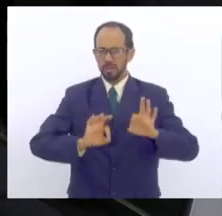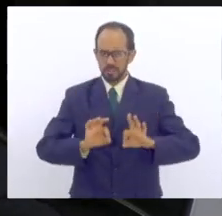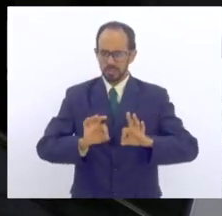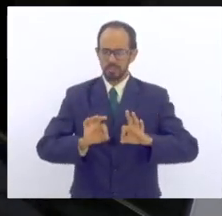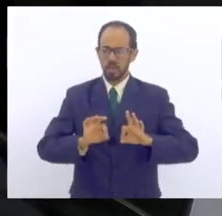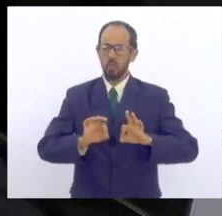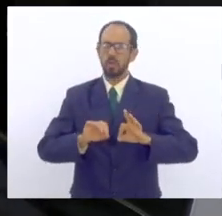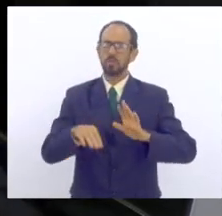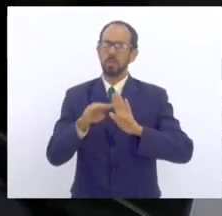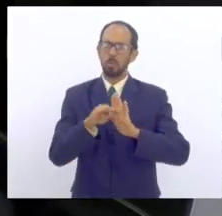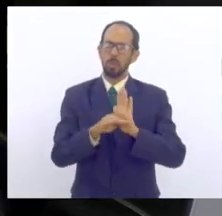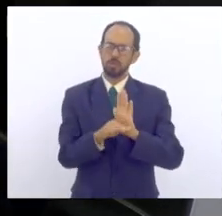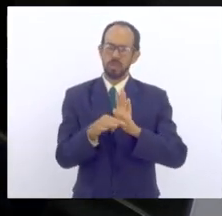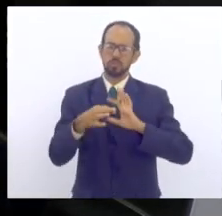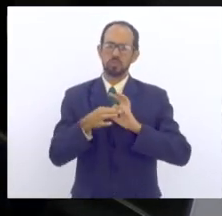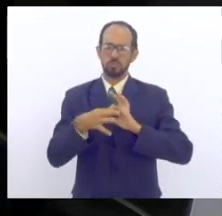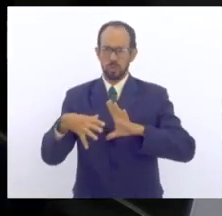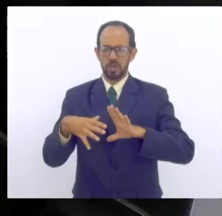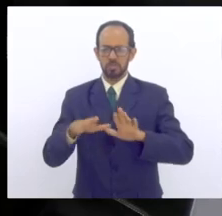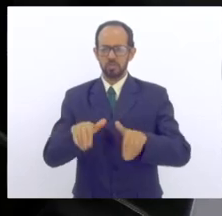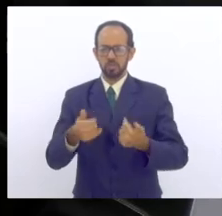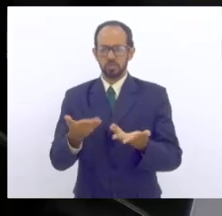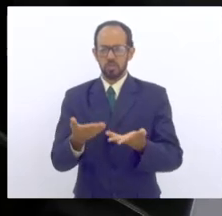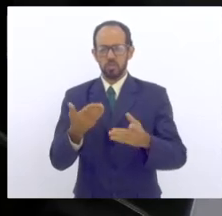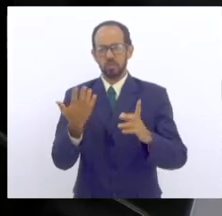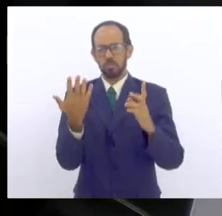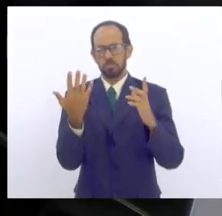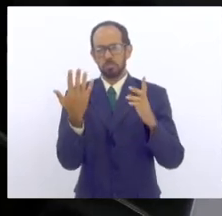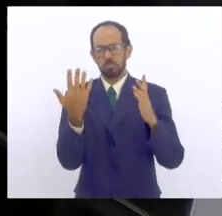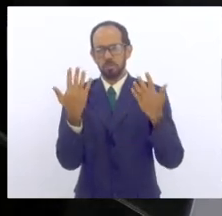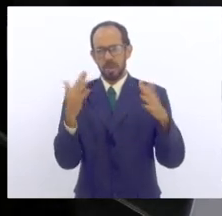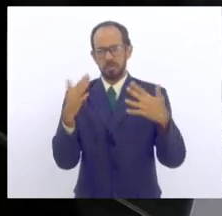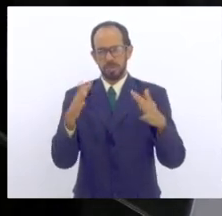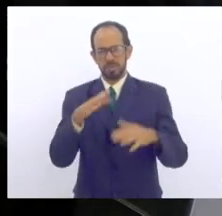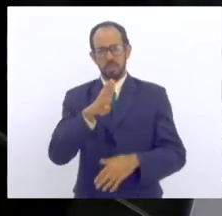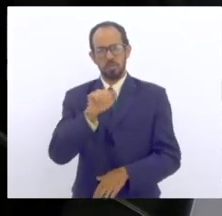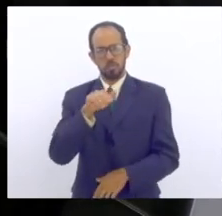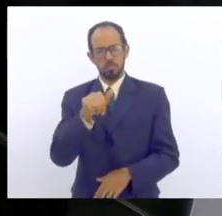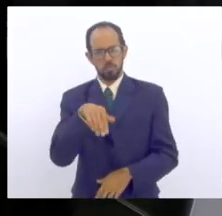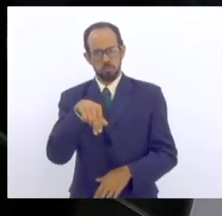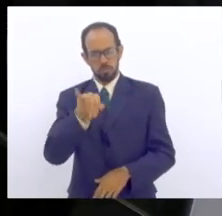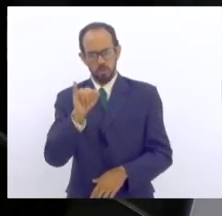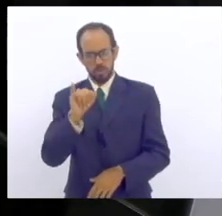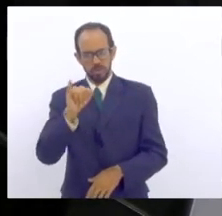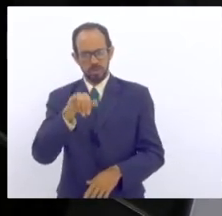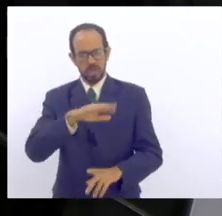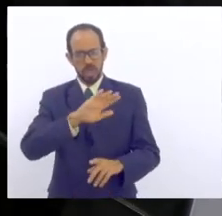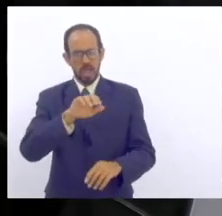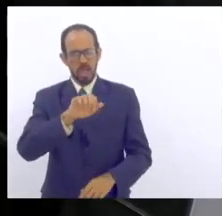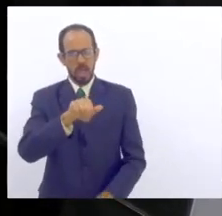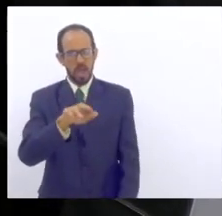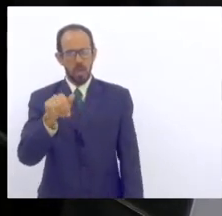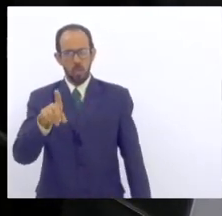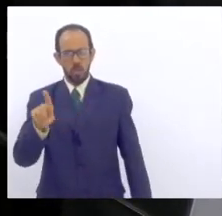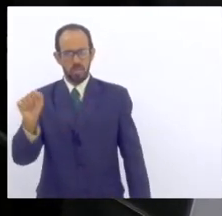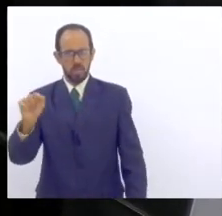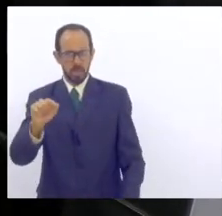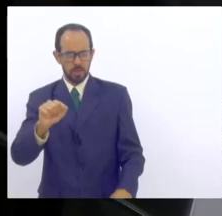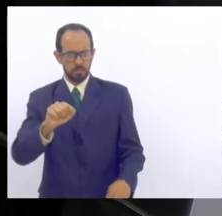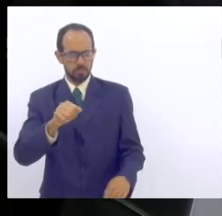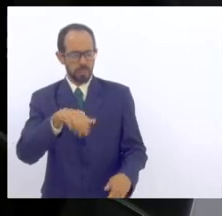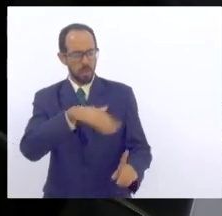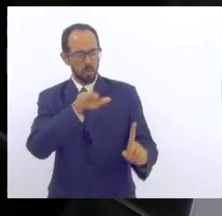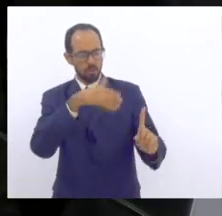democrático então eu parabenizo muito Arruda e pela homenagem ao seu pai eu tenho certeza